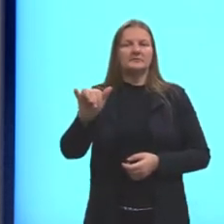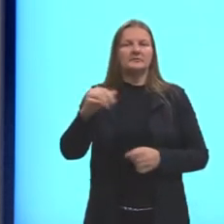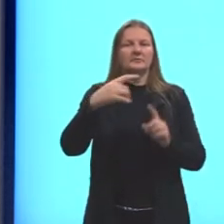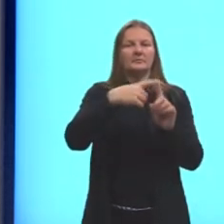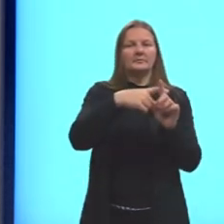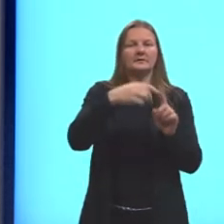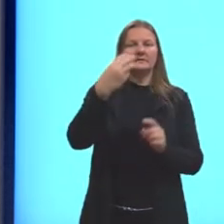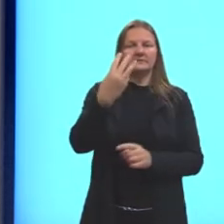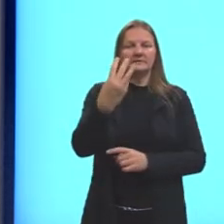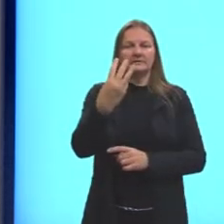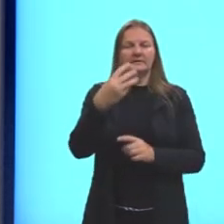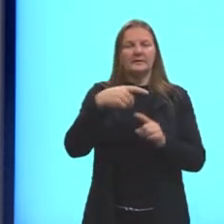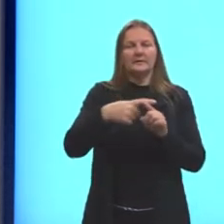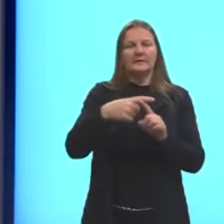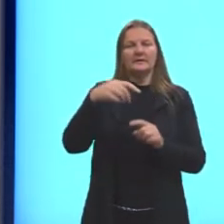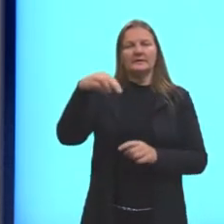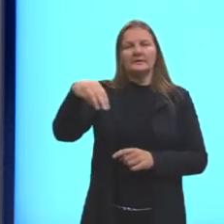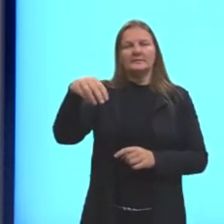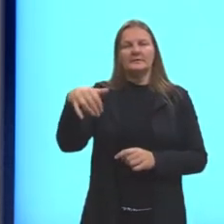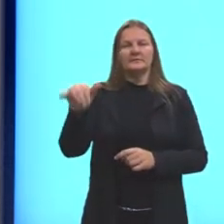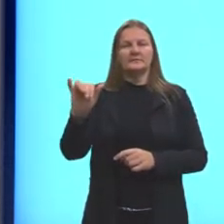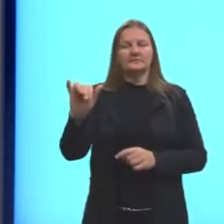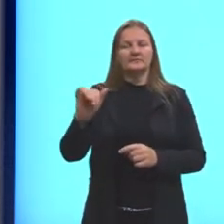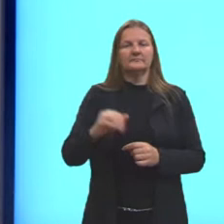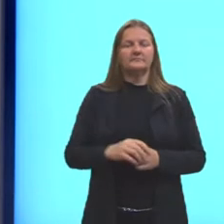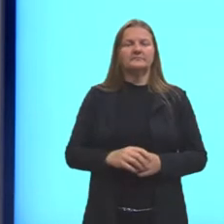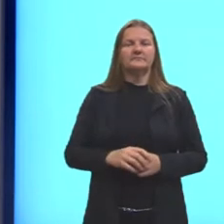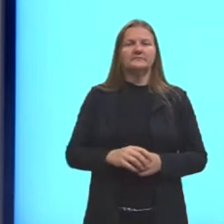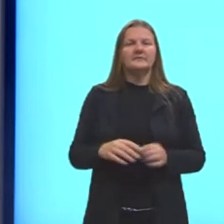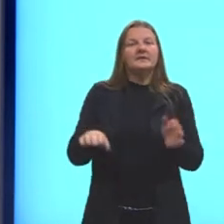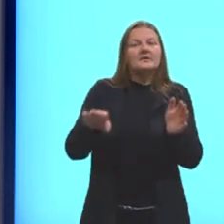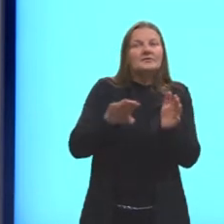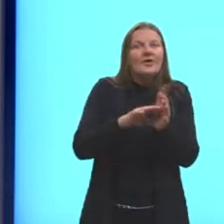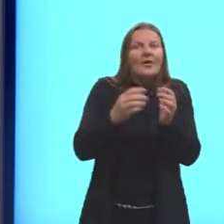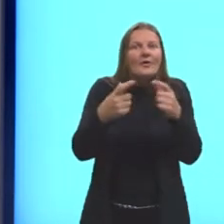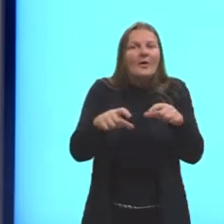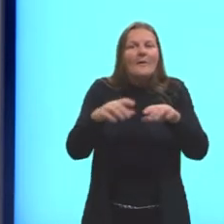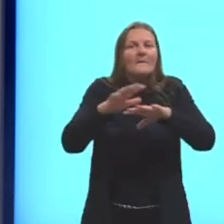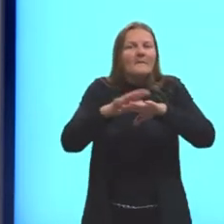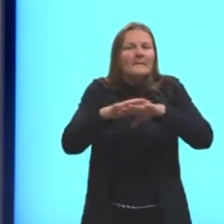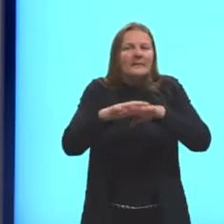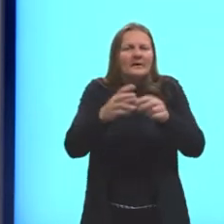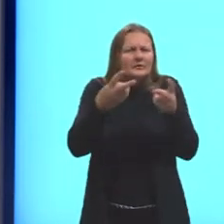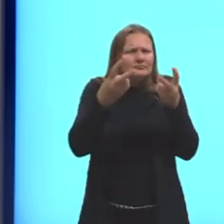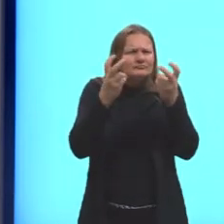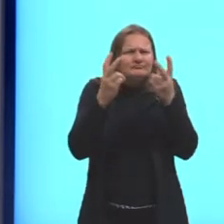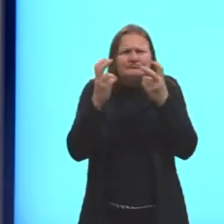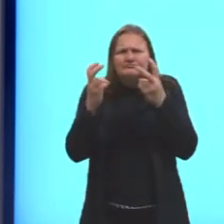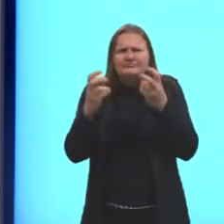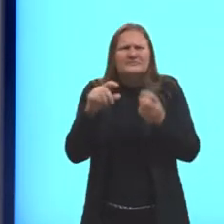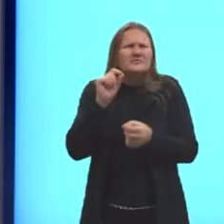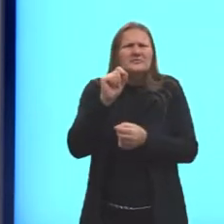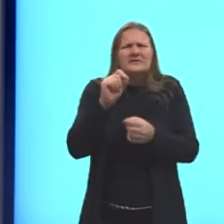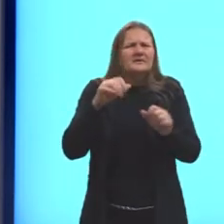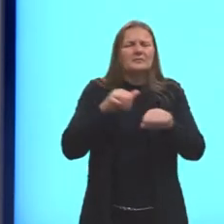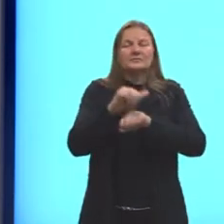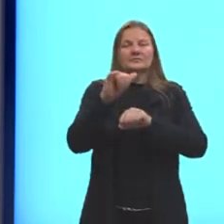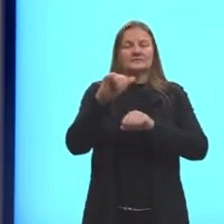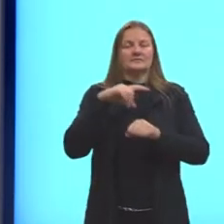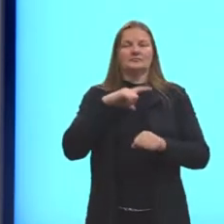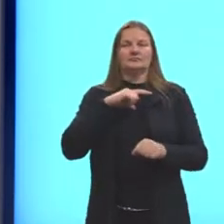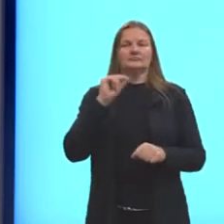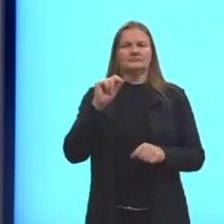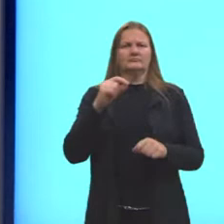mais três NY chega naquela parte da matemática que a gente olha assim o que que aconteceu